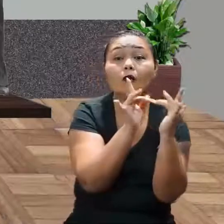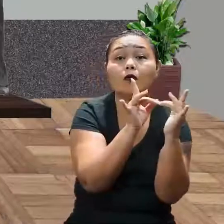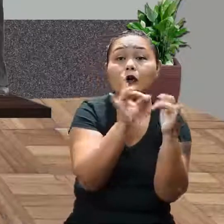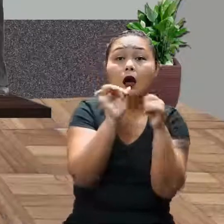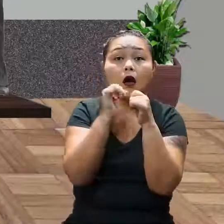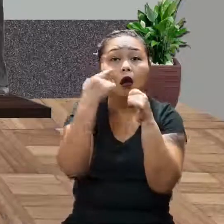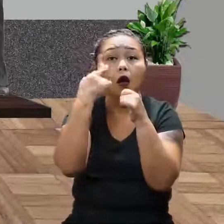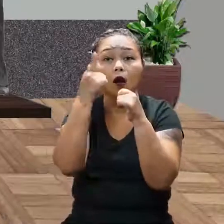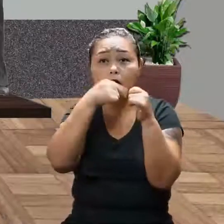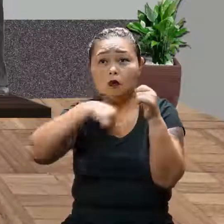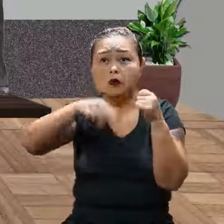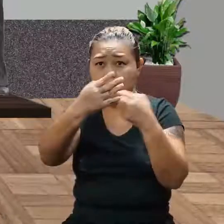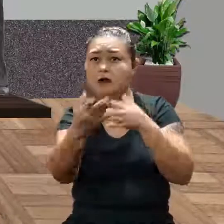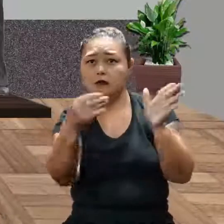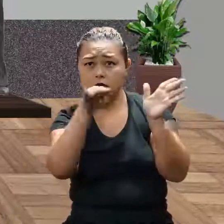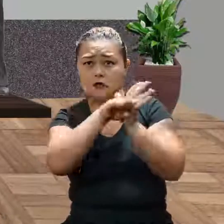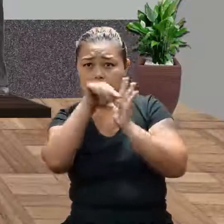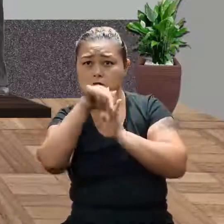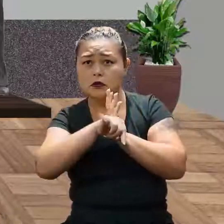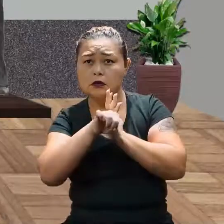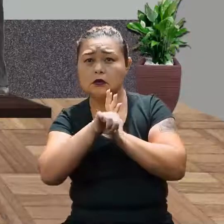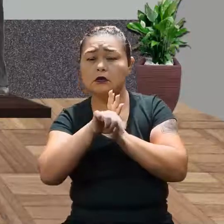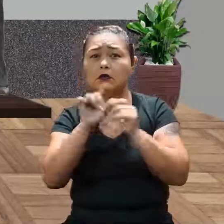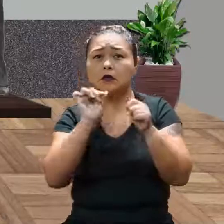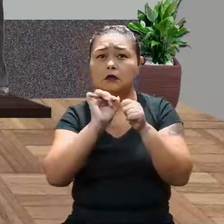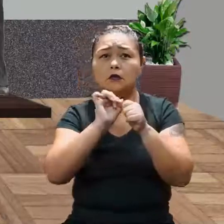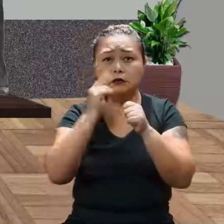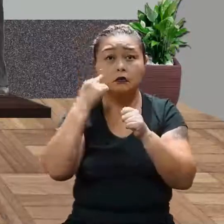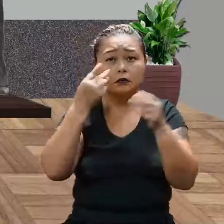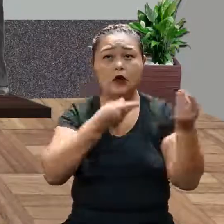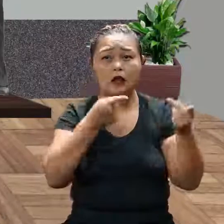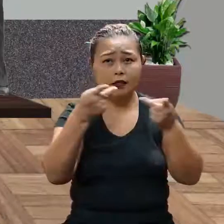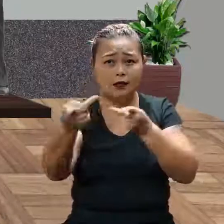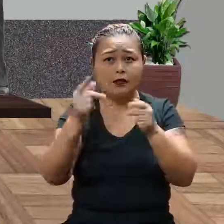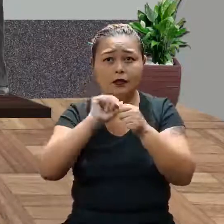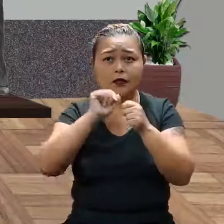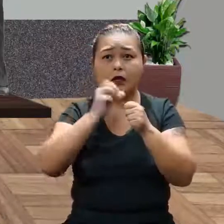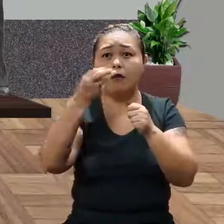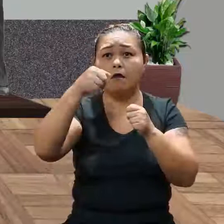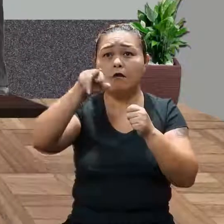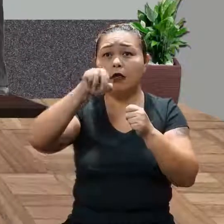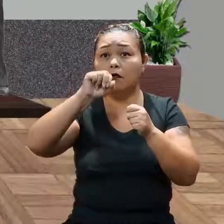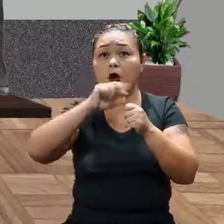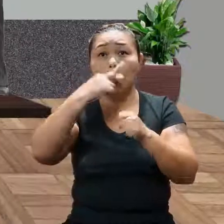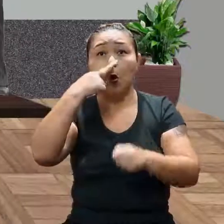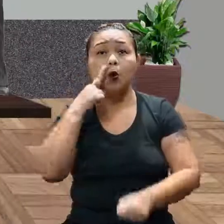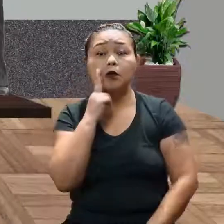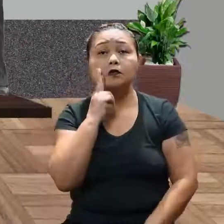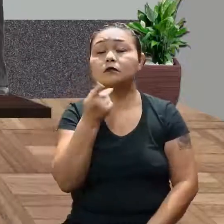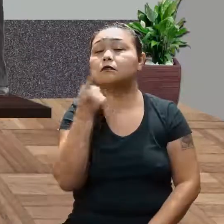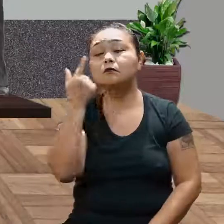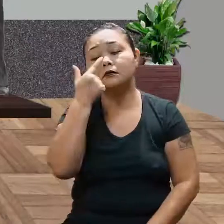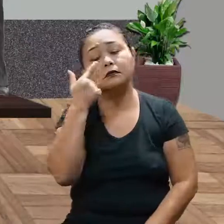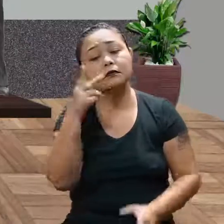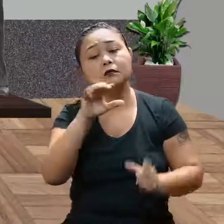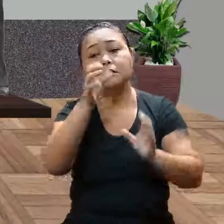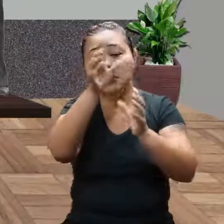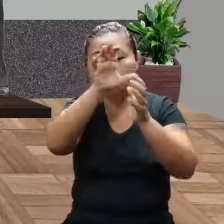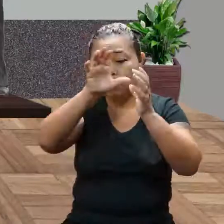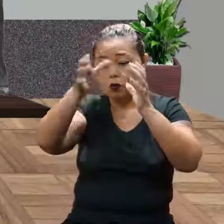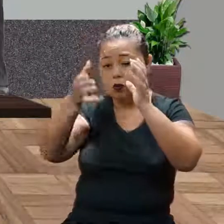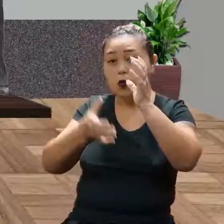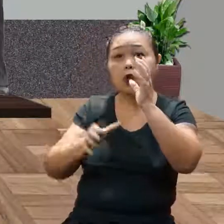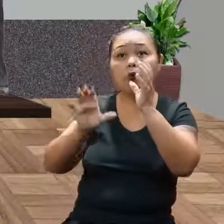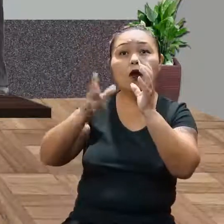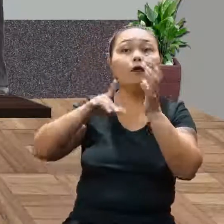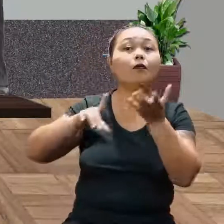Se vocês vierem aqui, quando vocês vierem visitar aqui, que nós vamos levar vocês lá no Memorial Rondon, vocês vão ver lá que tem um gramafone que ele